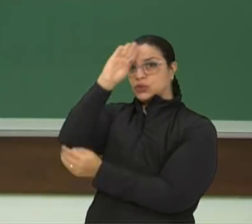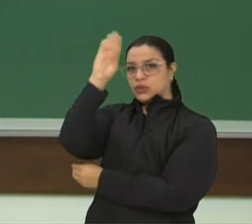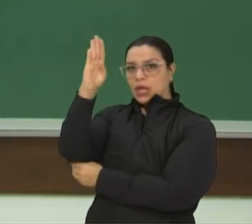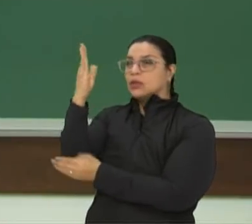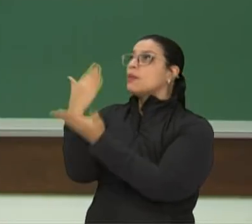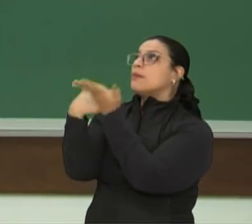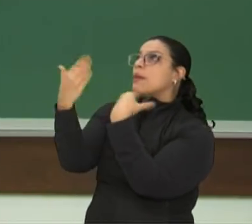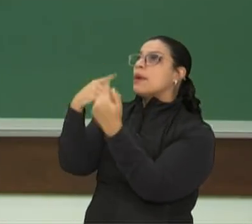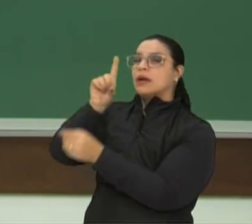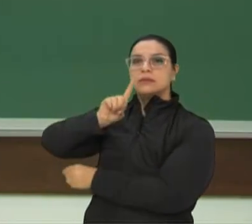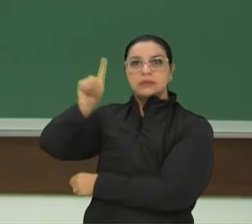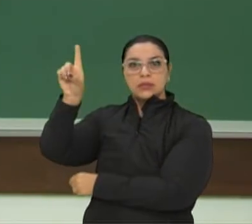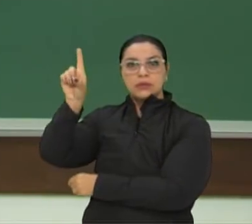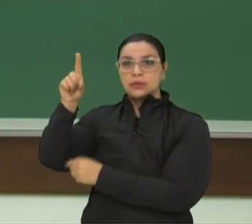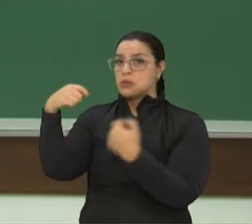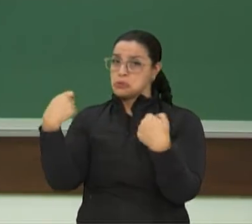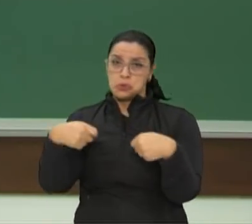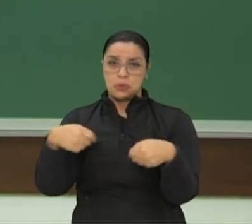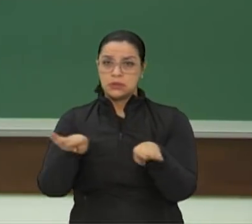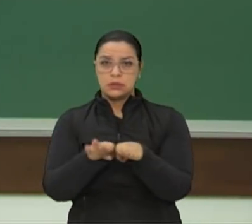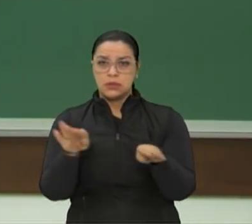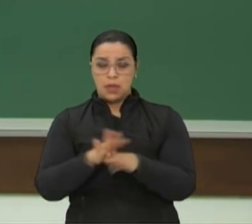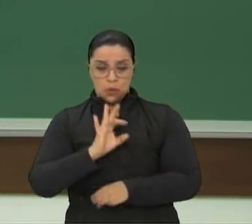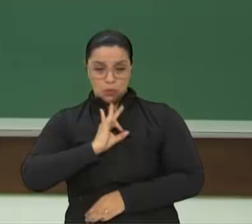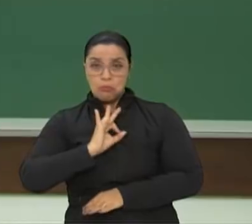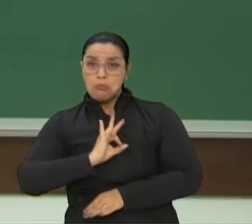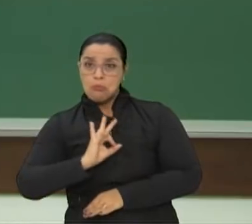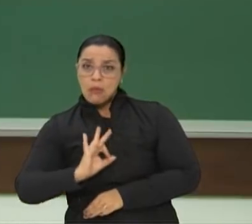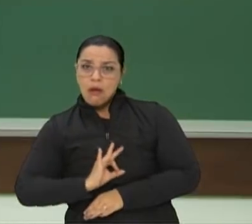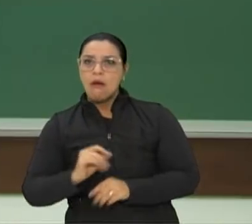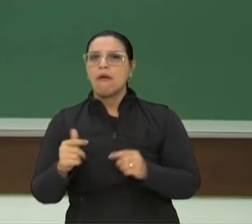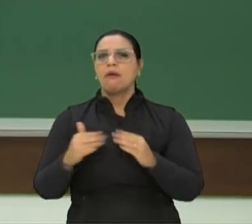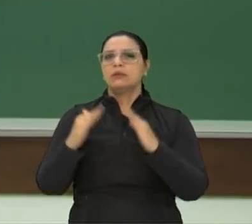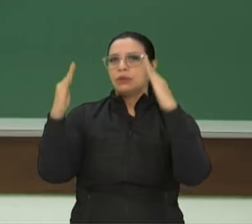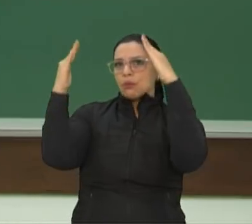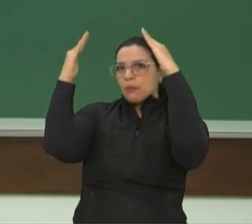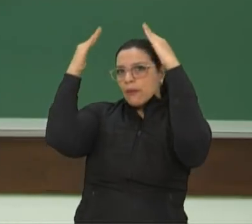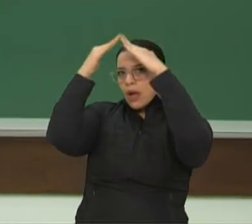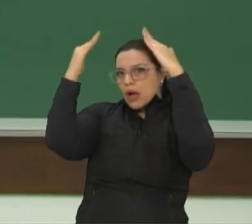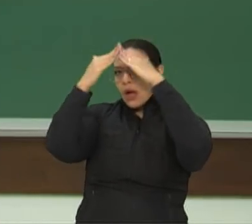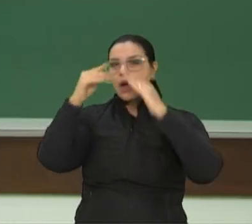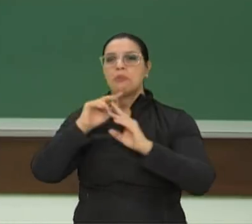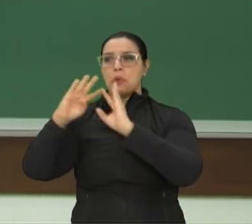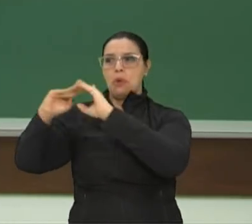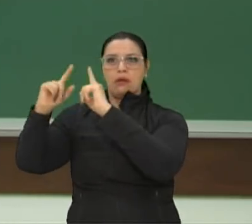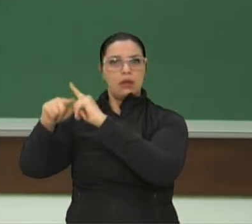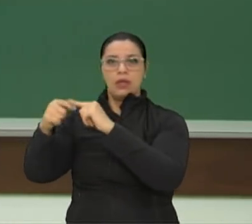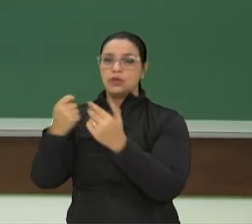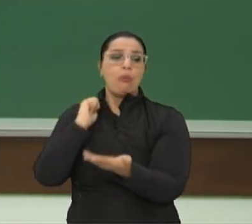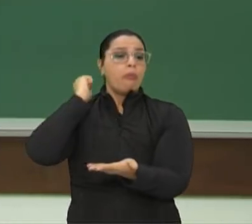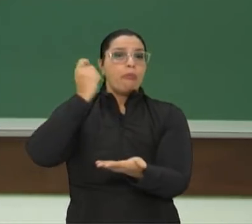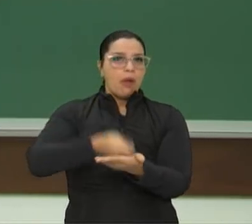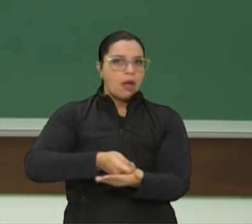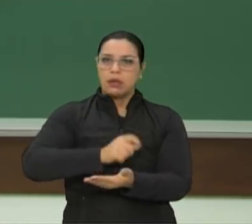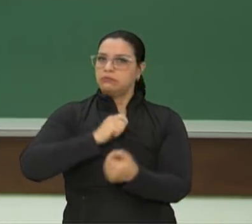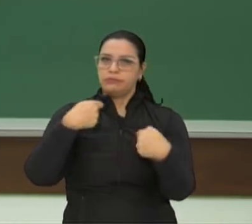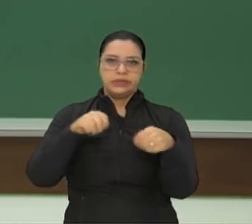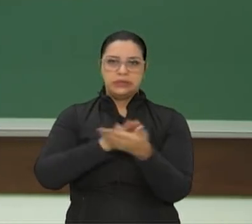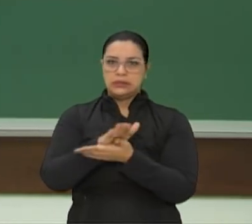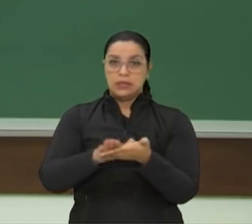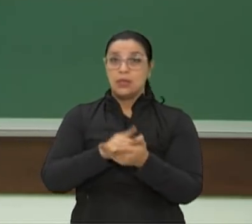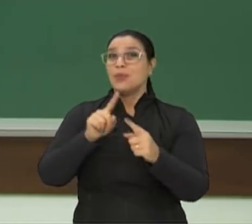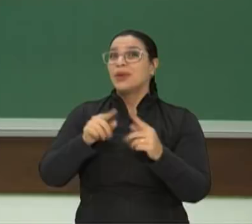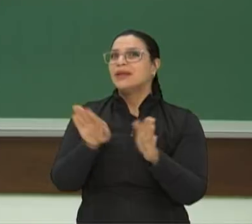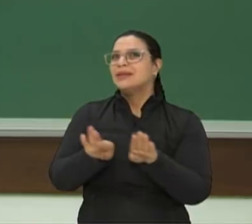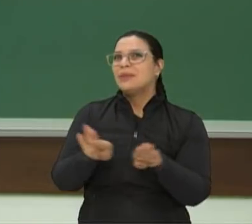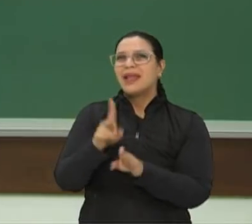sem precisar da figura, seja de um padre, do papa ou da igreja mesmo, tá? Ou sem ter que pagar também, né? Porque na época